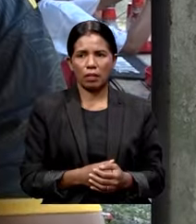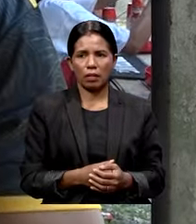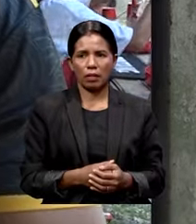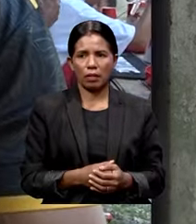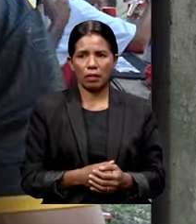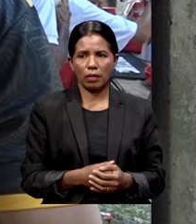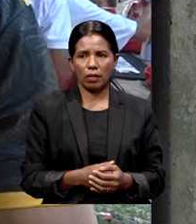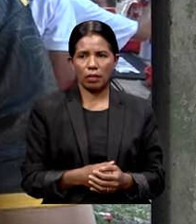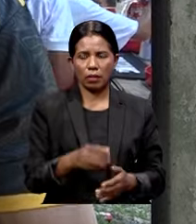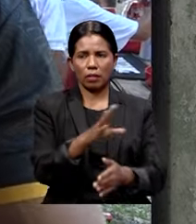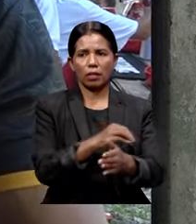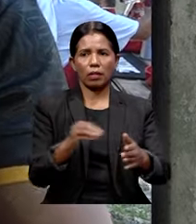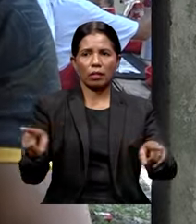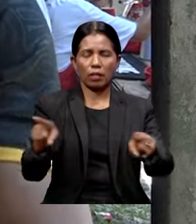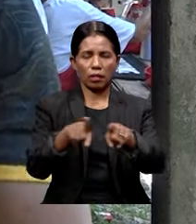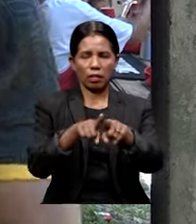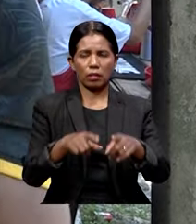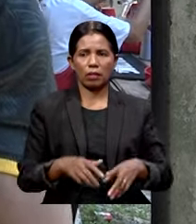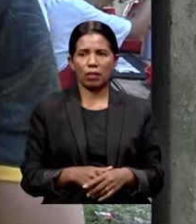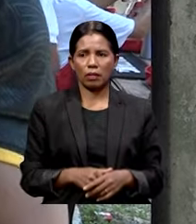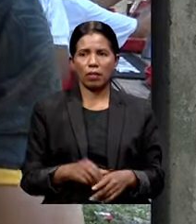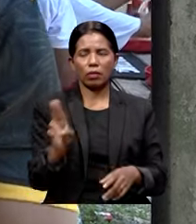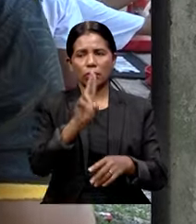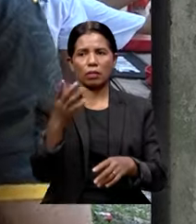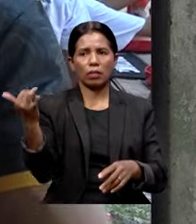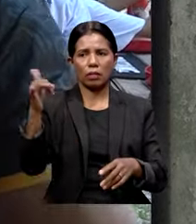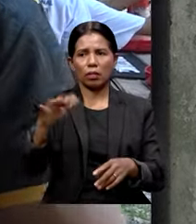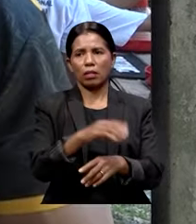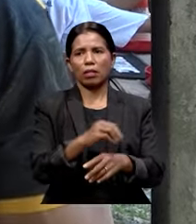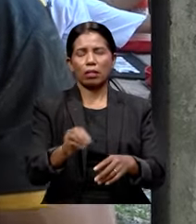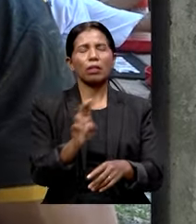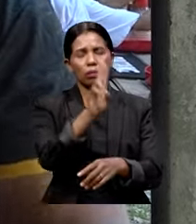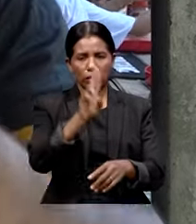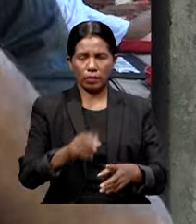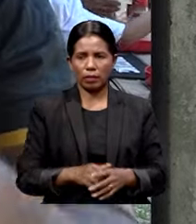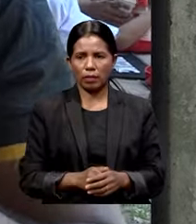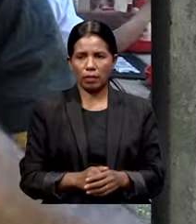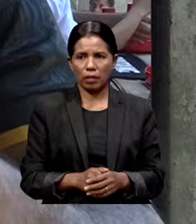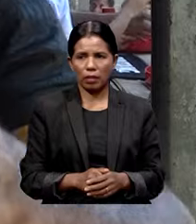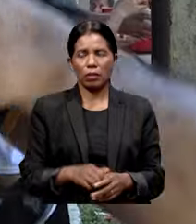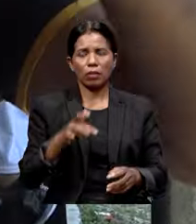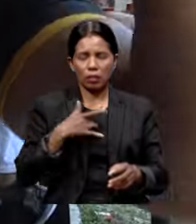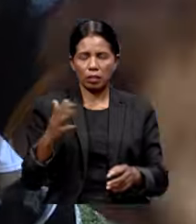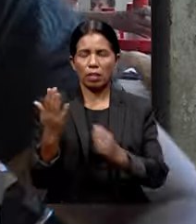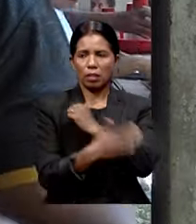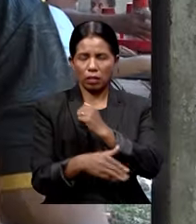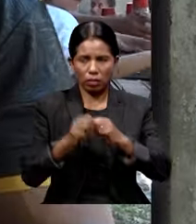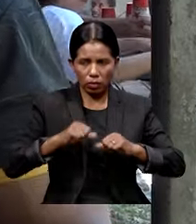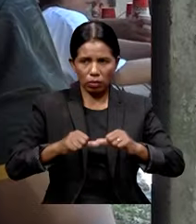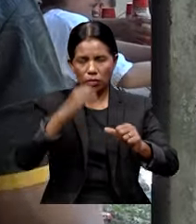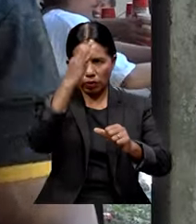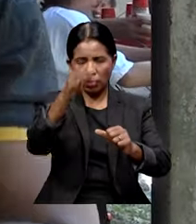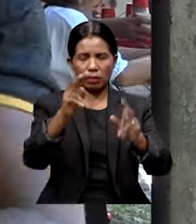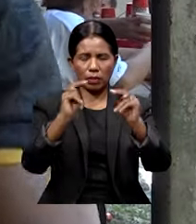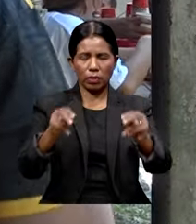saya mungkin kawalu mandar juga, ane san, atau uzah dia tu ka, pija buat uzah dia tu, atau uzah. Mas o sinto de nação né que se lavou em precisa de